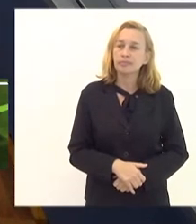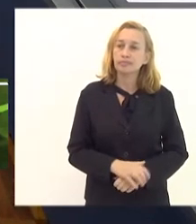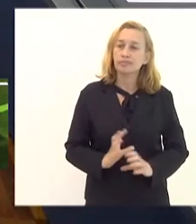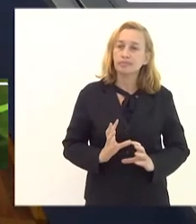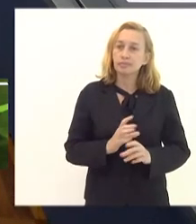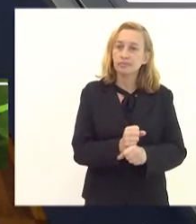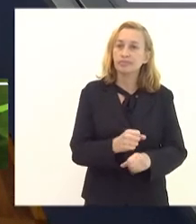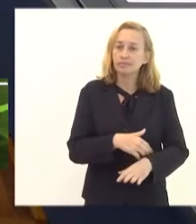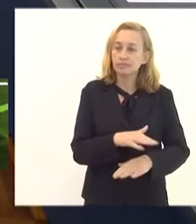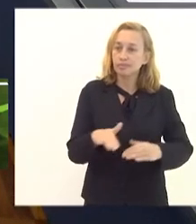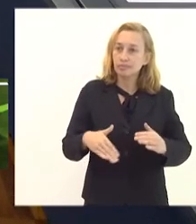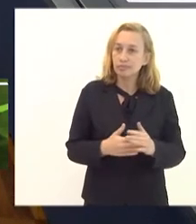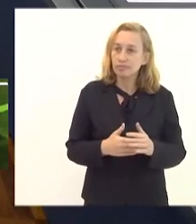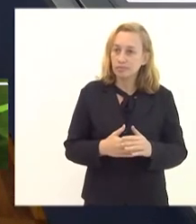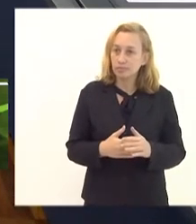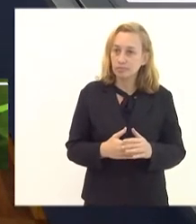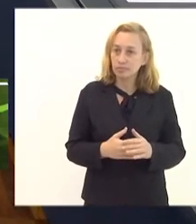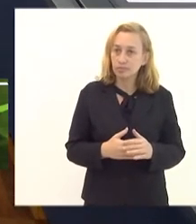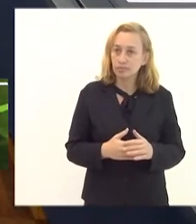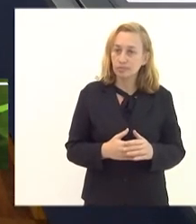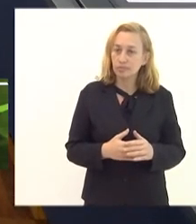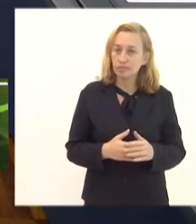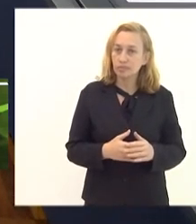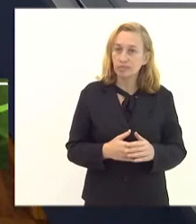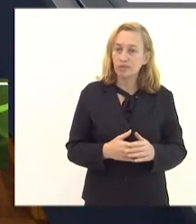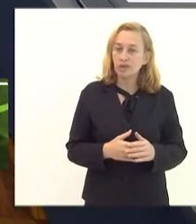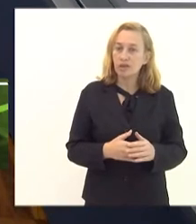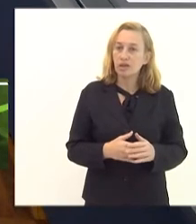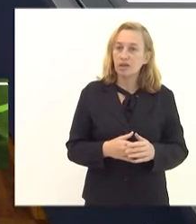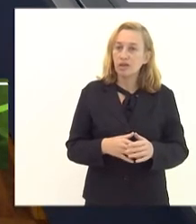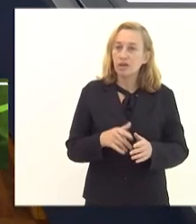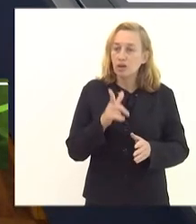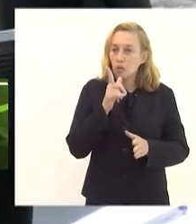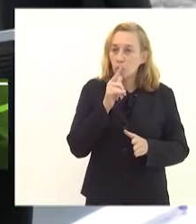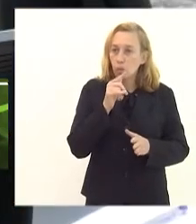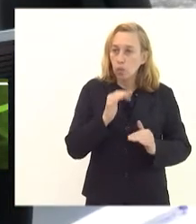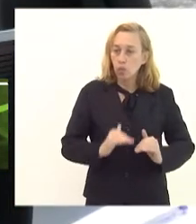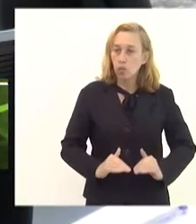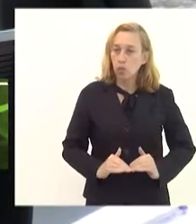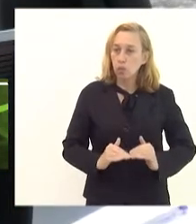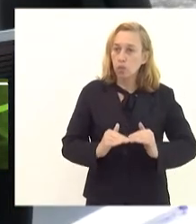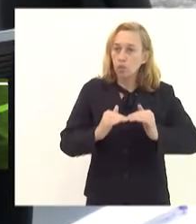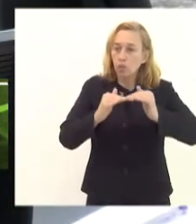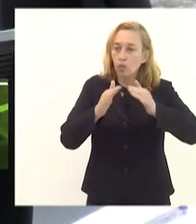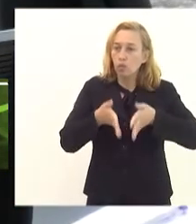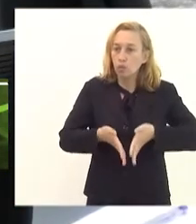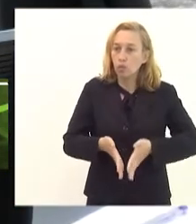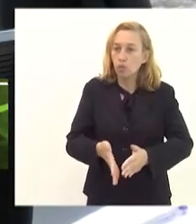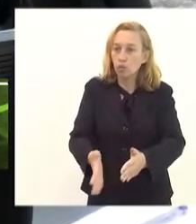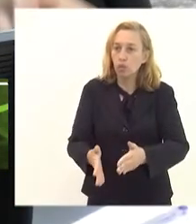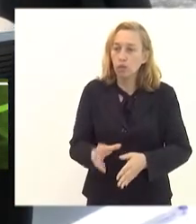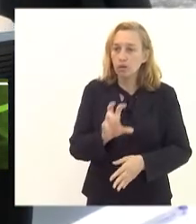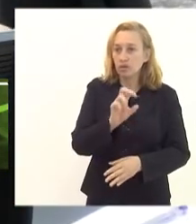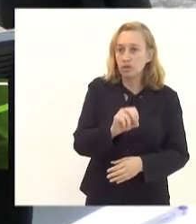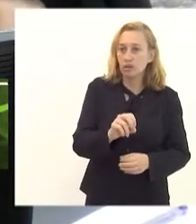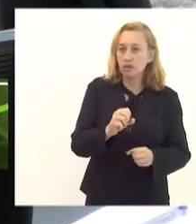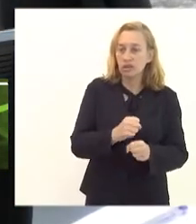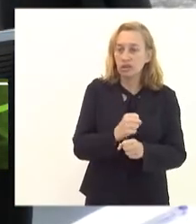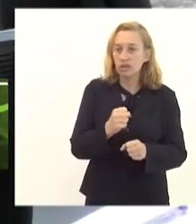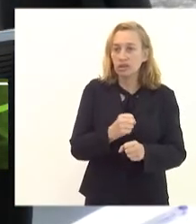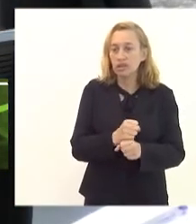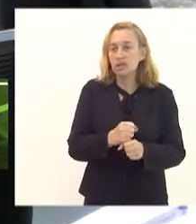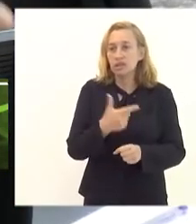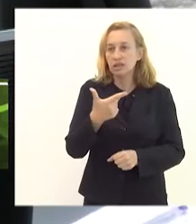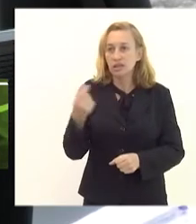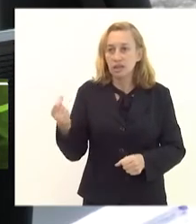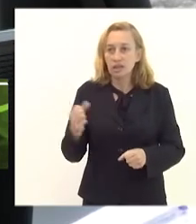calcular todas as vazões dos rios para um tempo de recorrência de 50 e 100 anos. 50 e